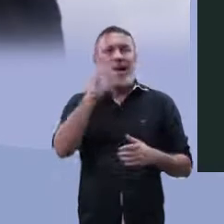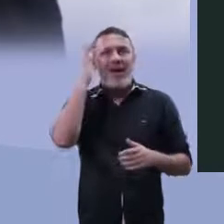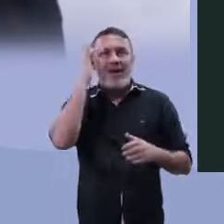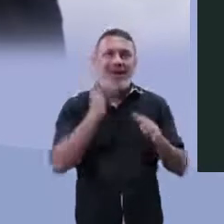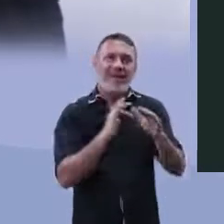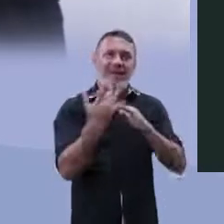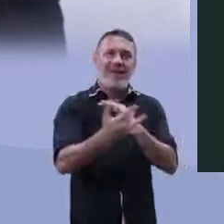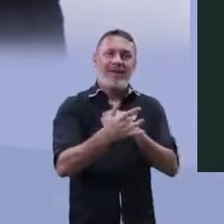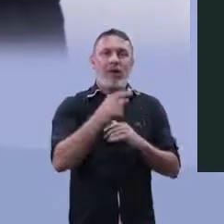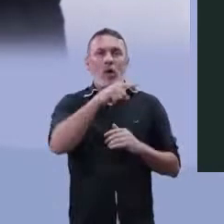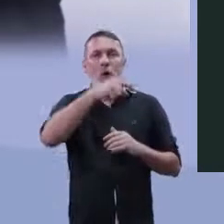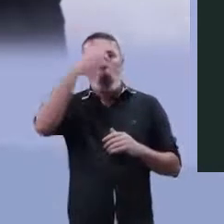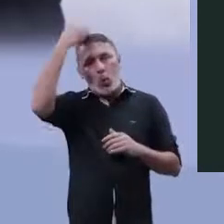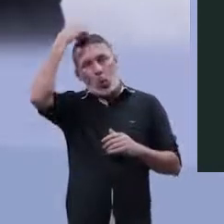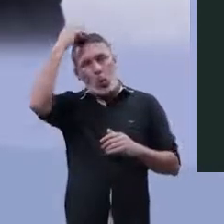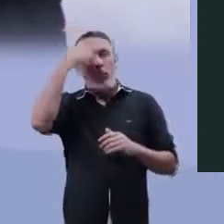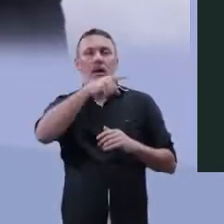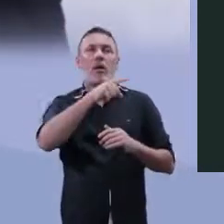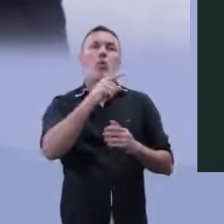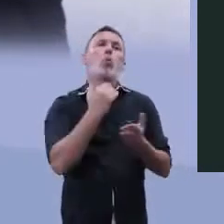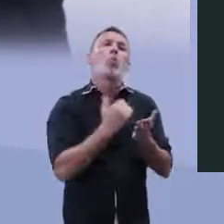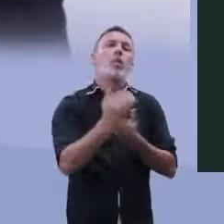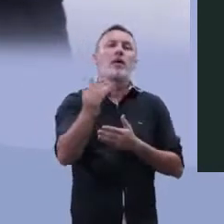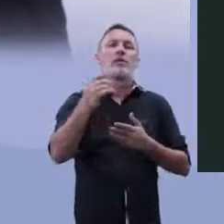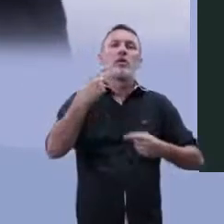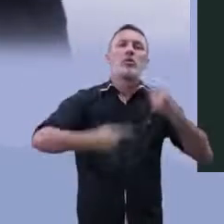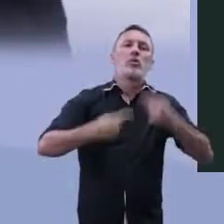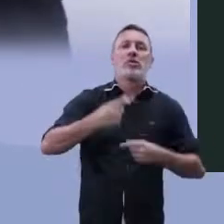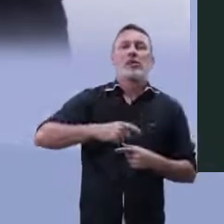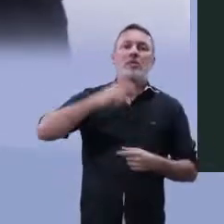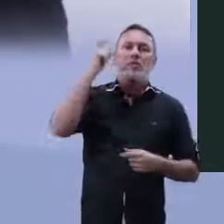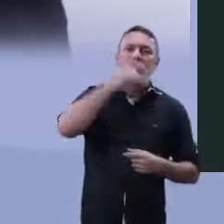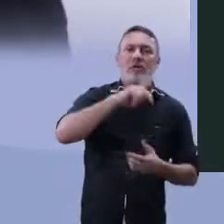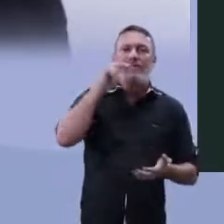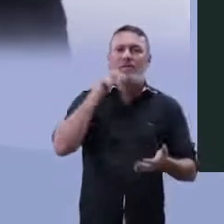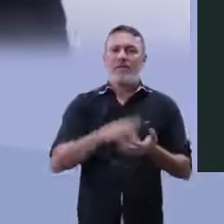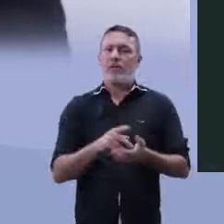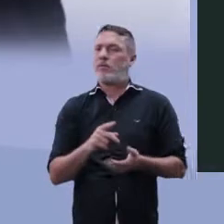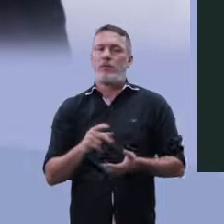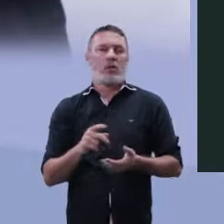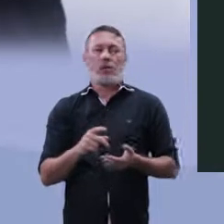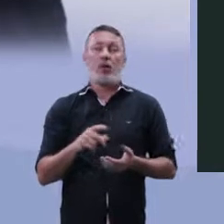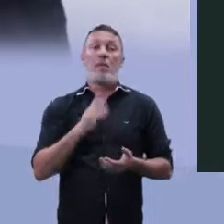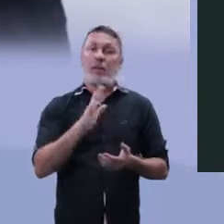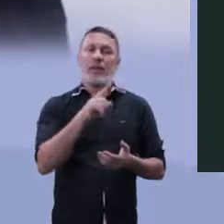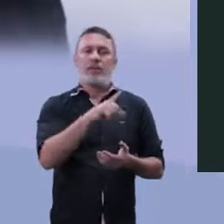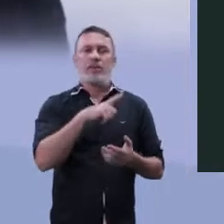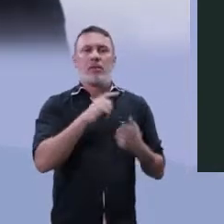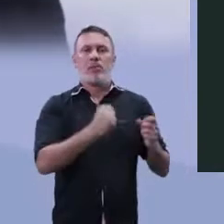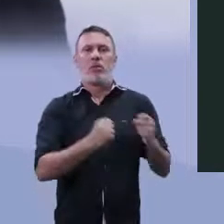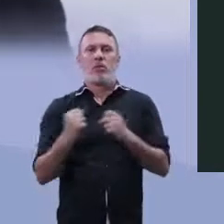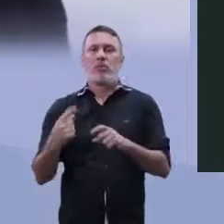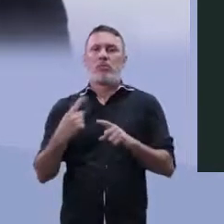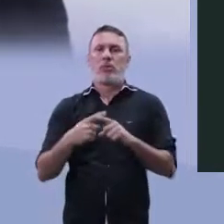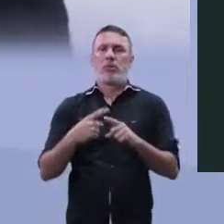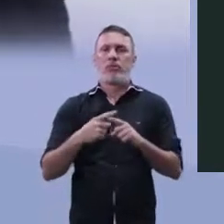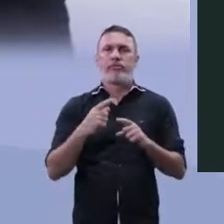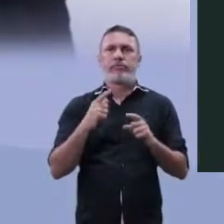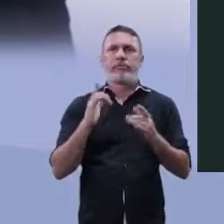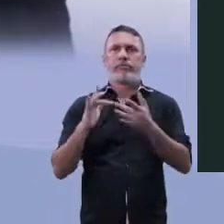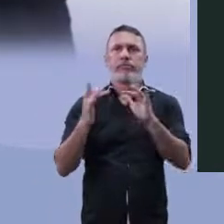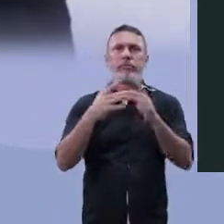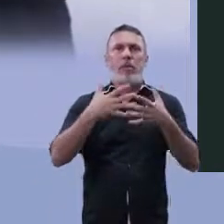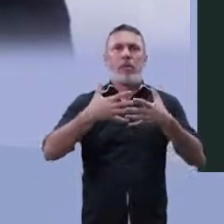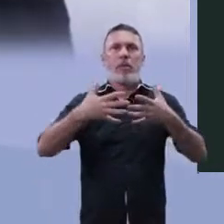sociais não inventaram isso, mas elas potencializam em virtude do alcance, né, junto a uma comunidade muito